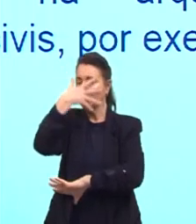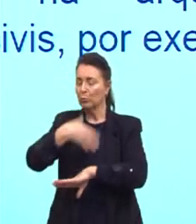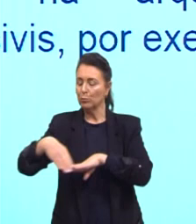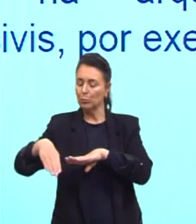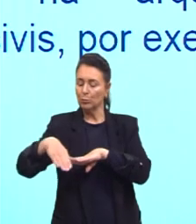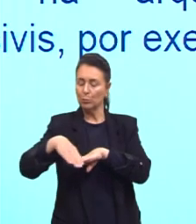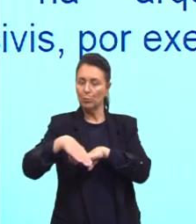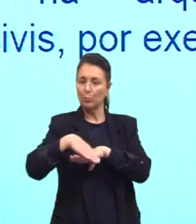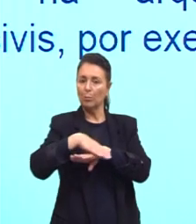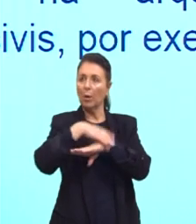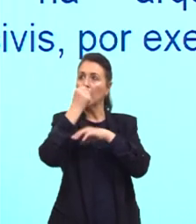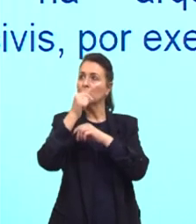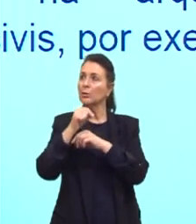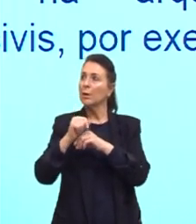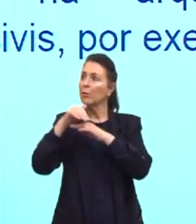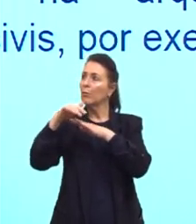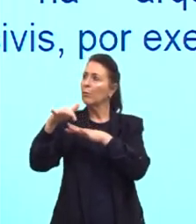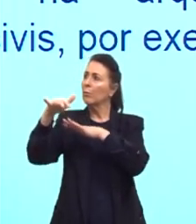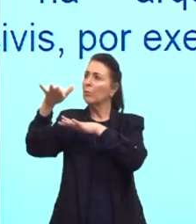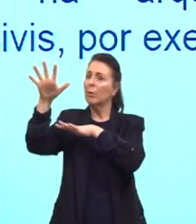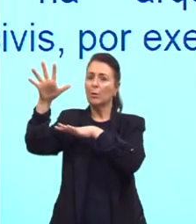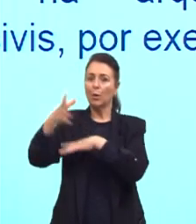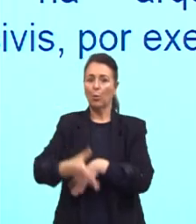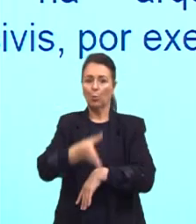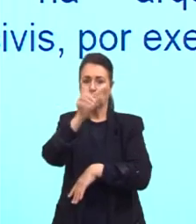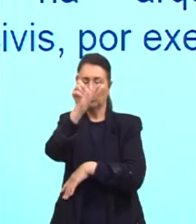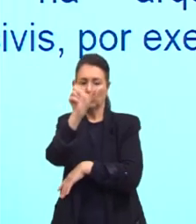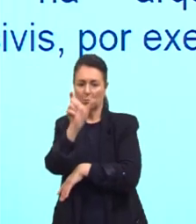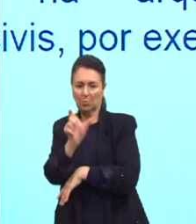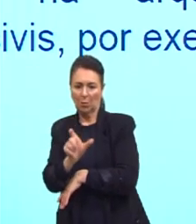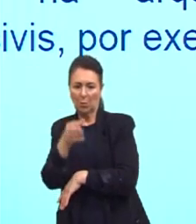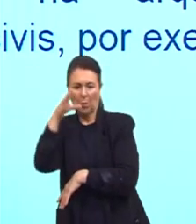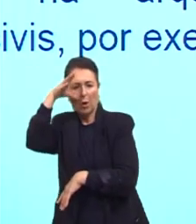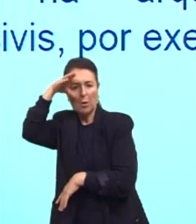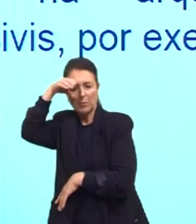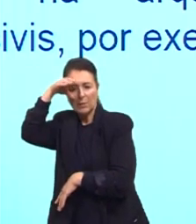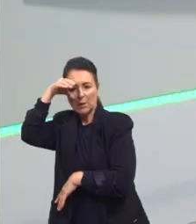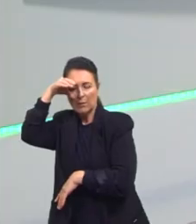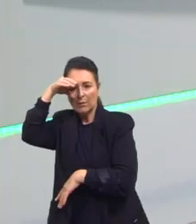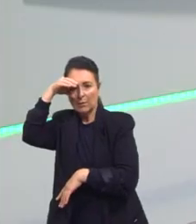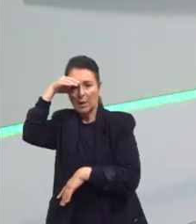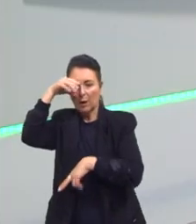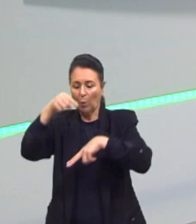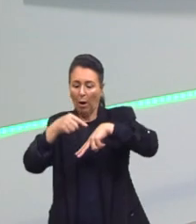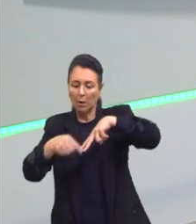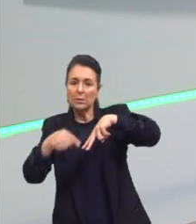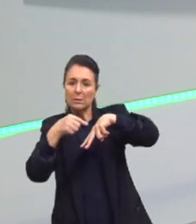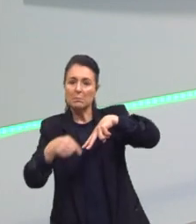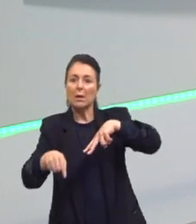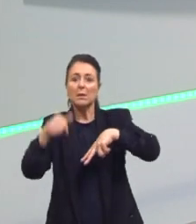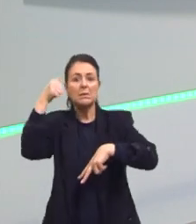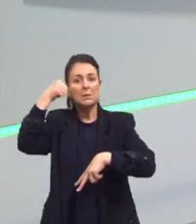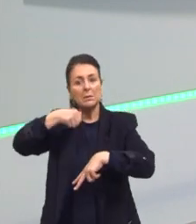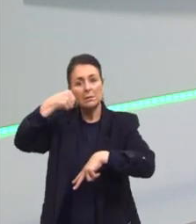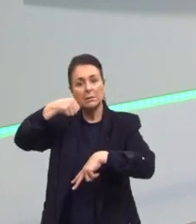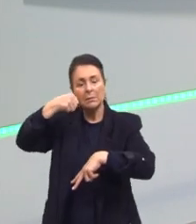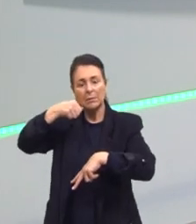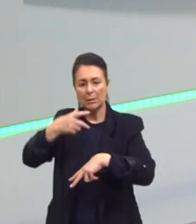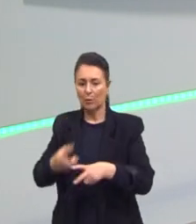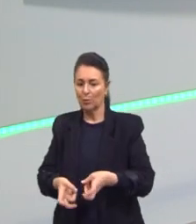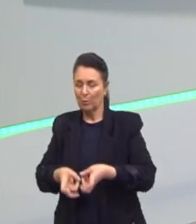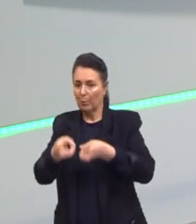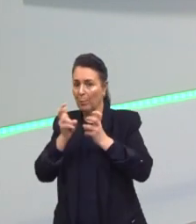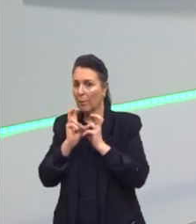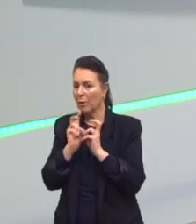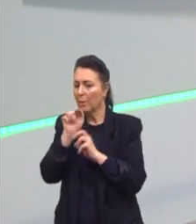sapatinho voando inclusive um sujeito ali embaixo observando as pernas da moça então a gente consegue